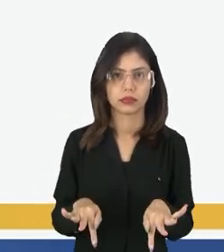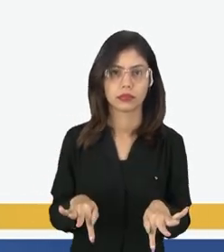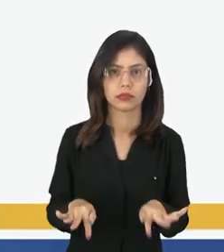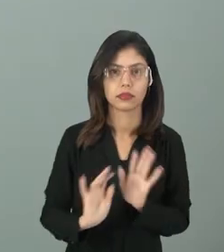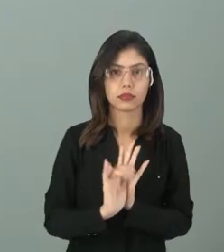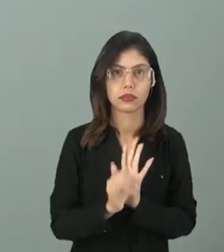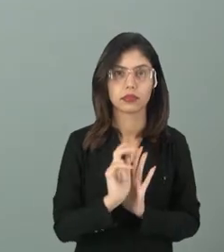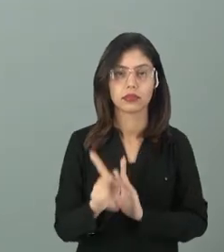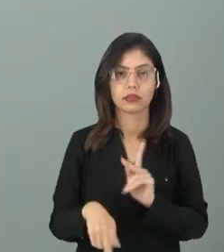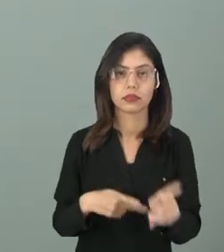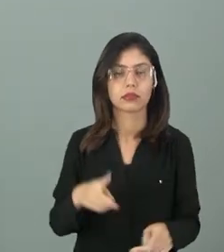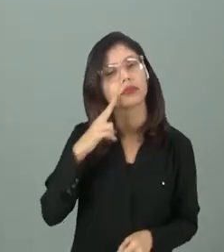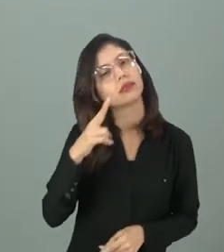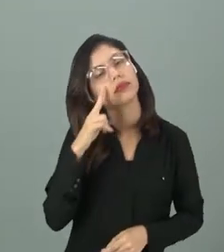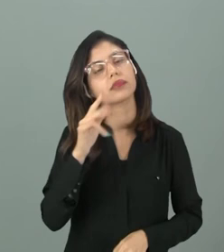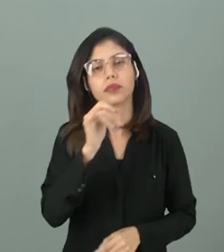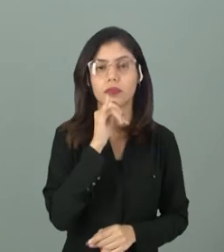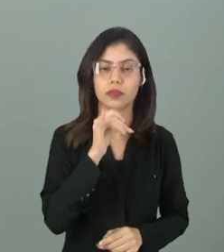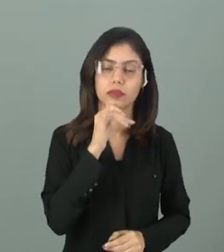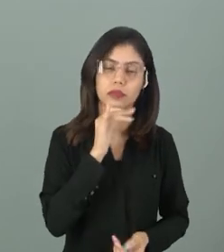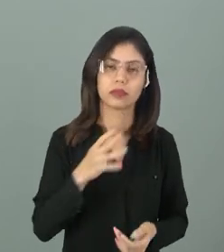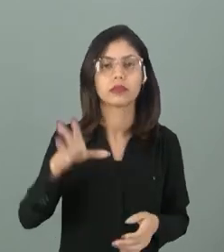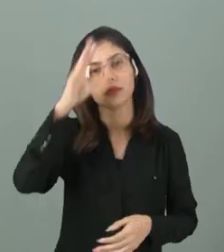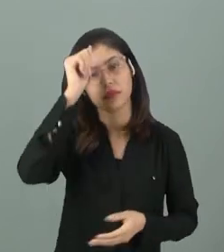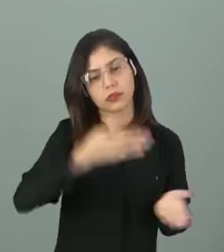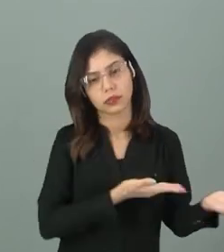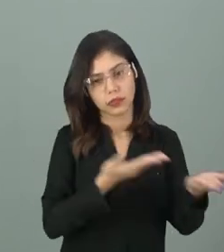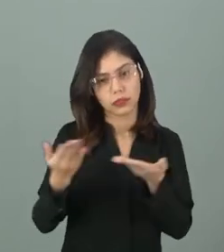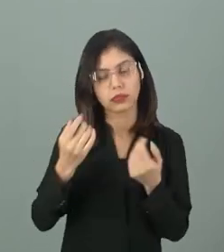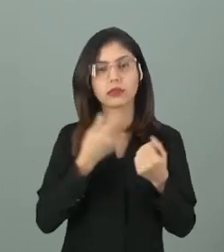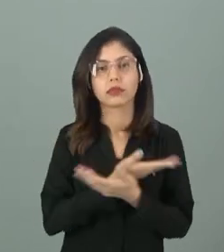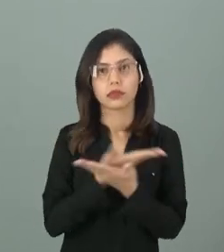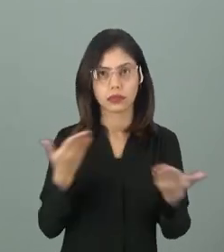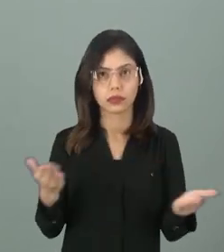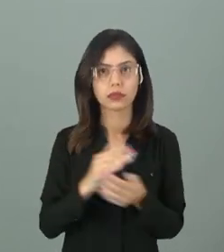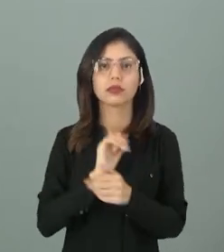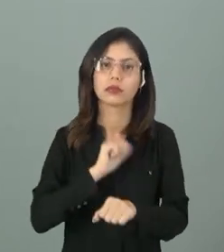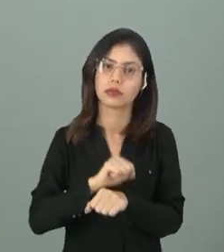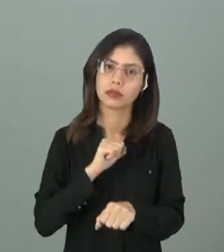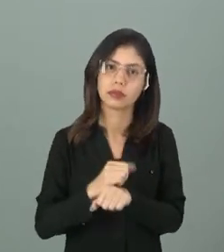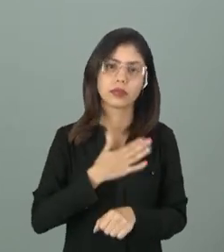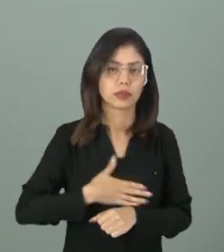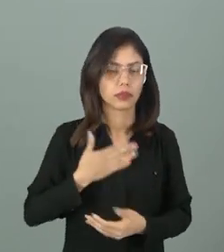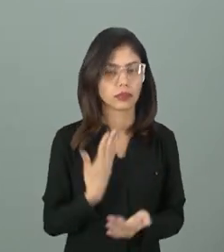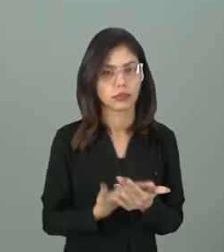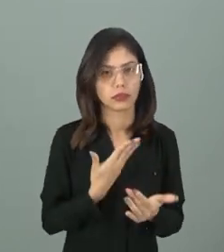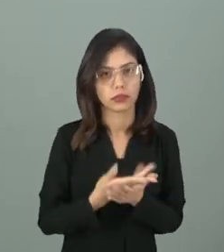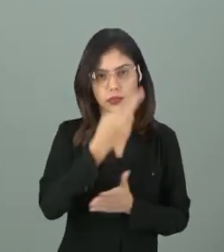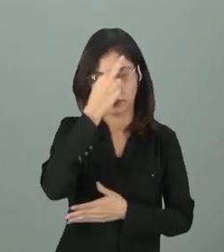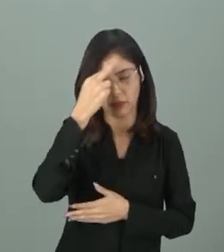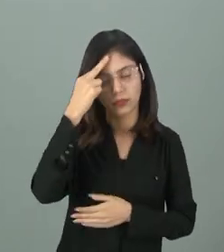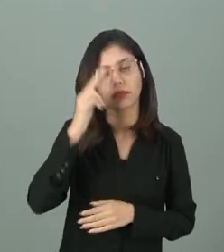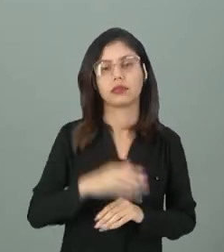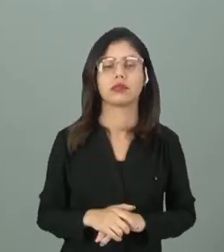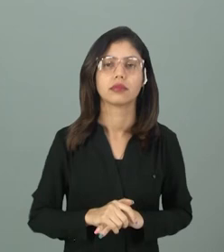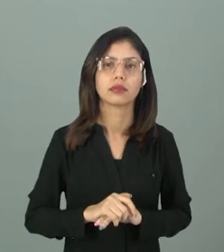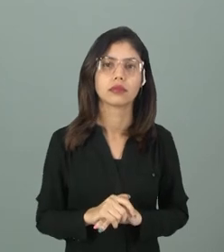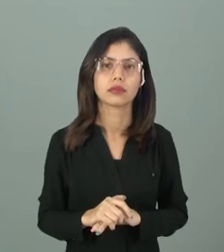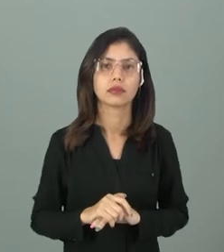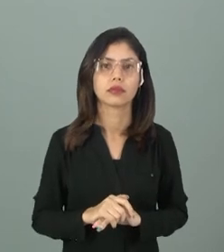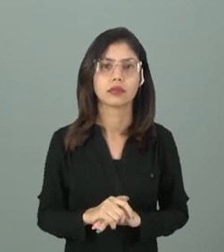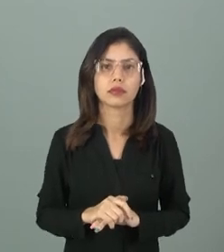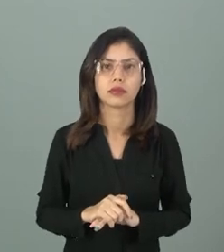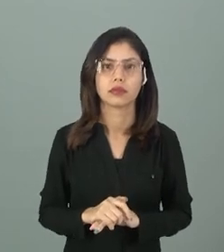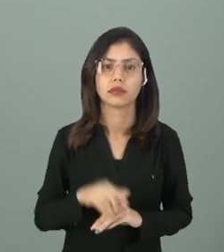nosso conto Popular vocês tão vendo exemplo que nós apresentamos hoje para você eu espero que você tenha gostado essa historinha tá